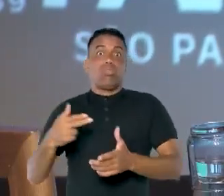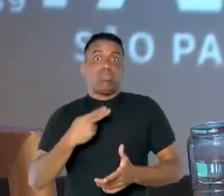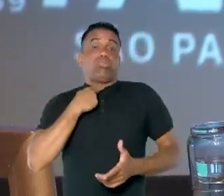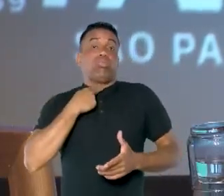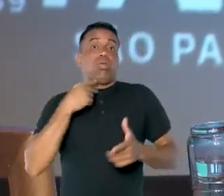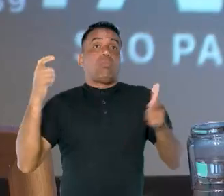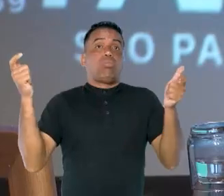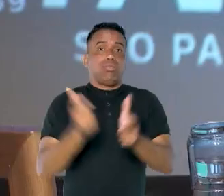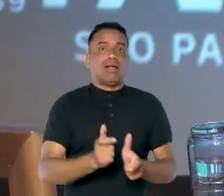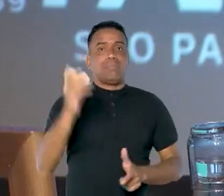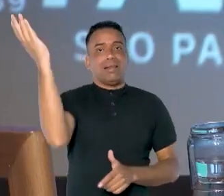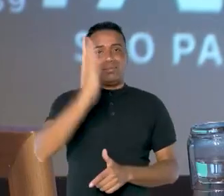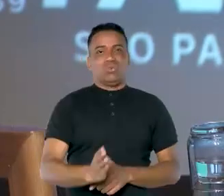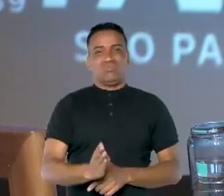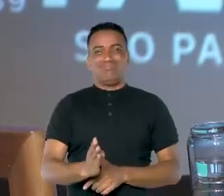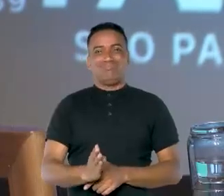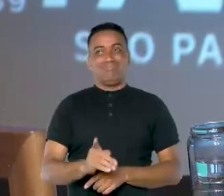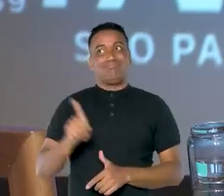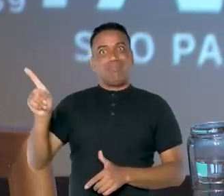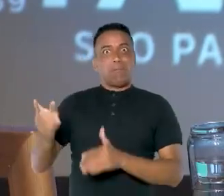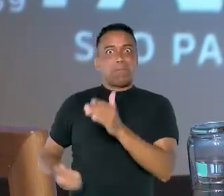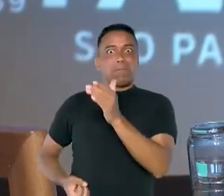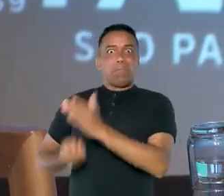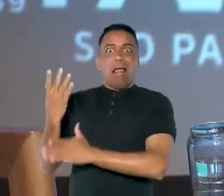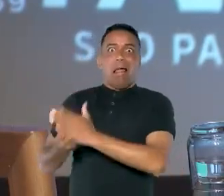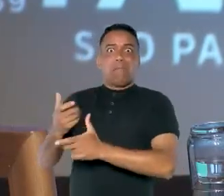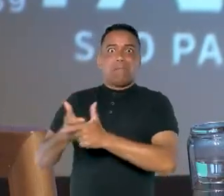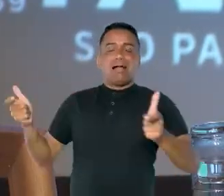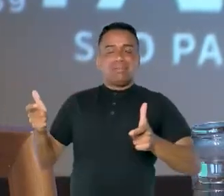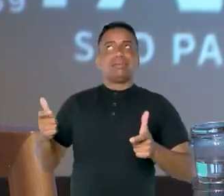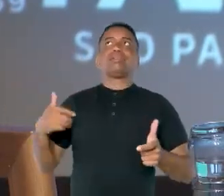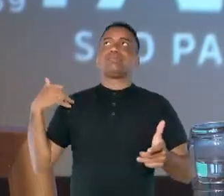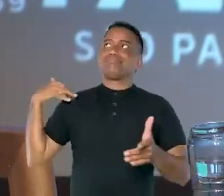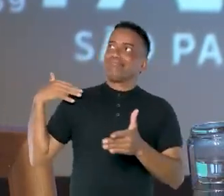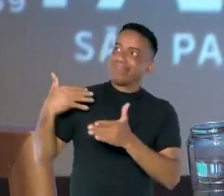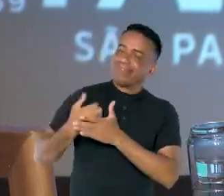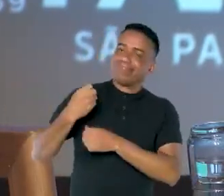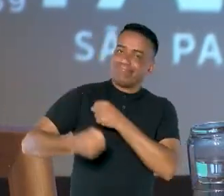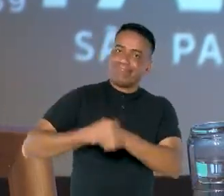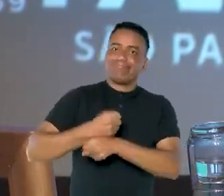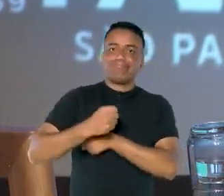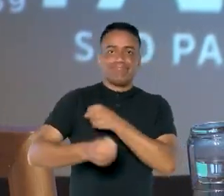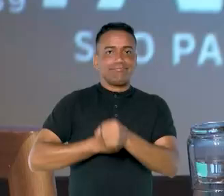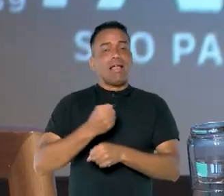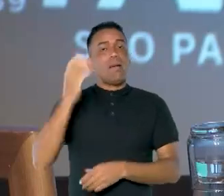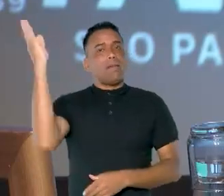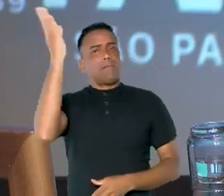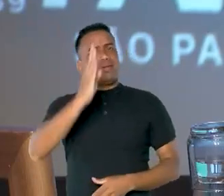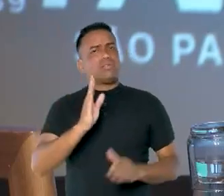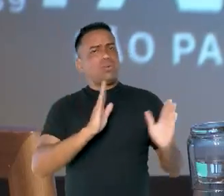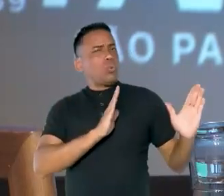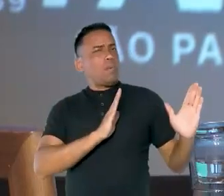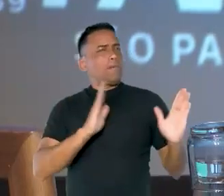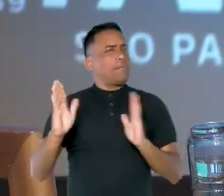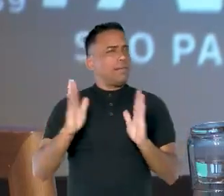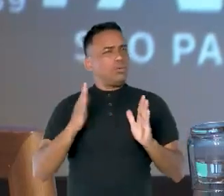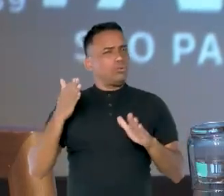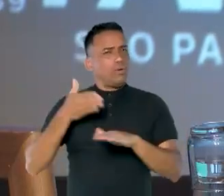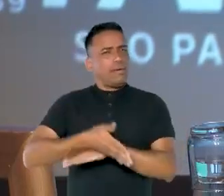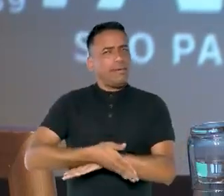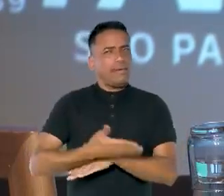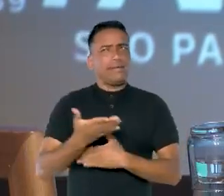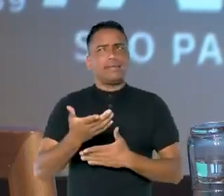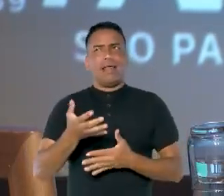Nós tivemos, ao longo desses anos, né, quando o Brasil entra no período